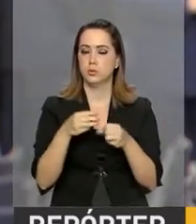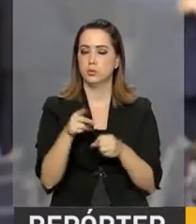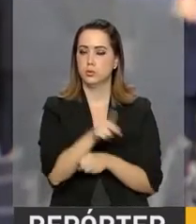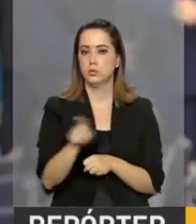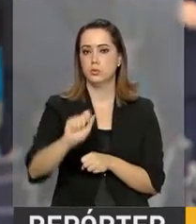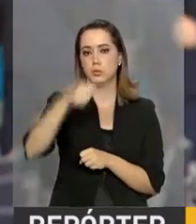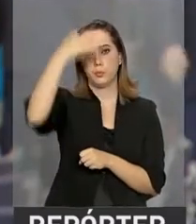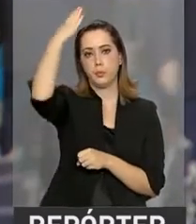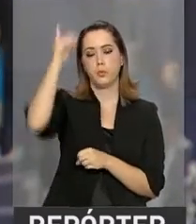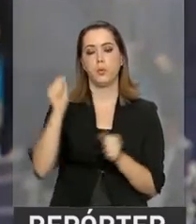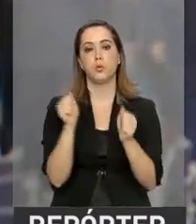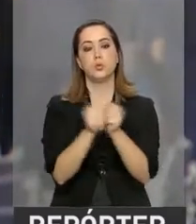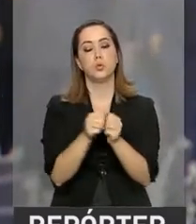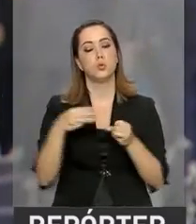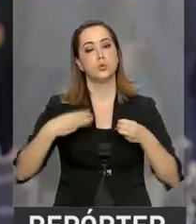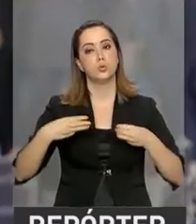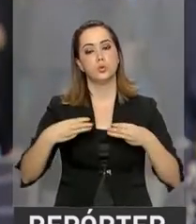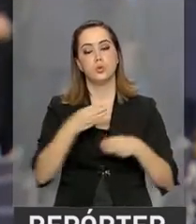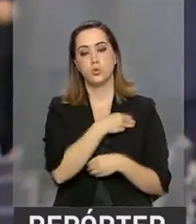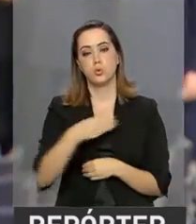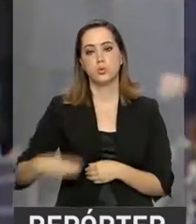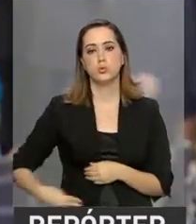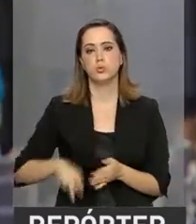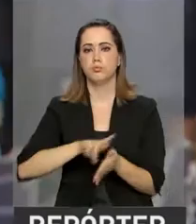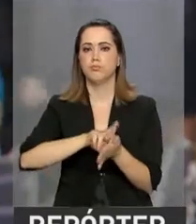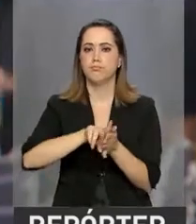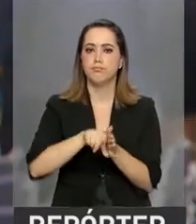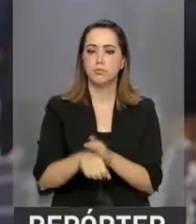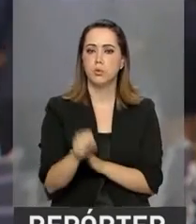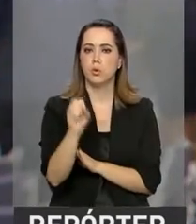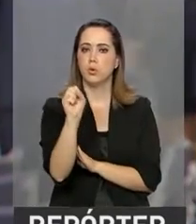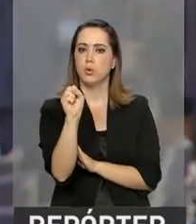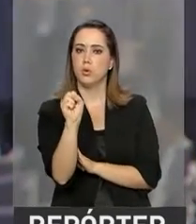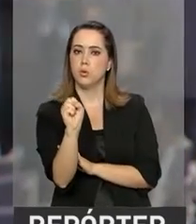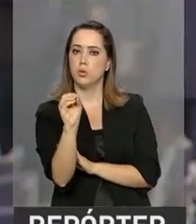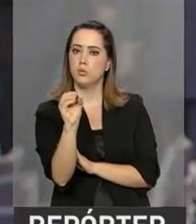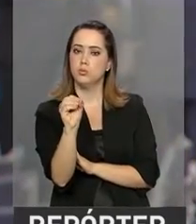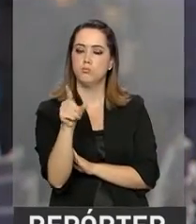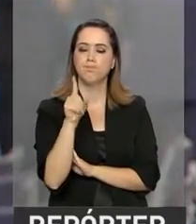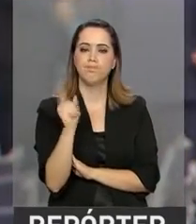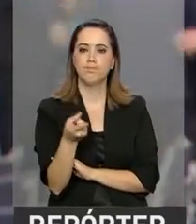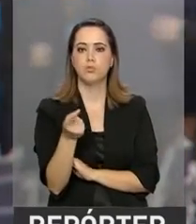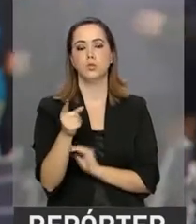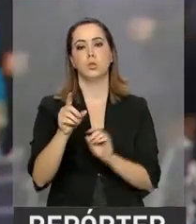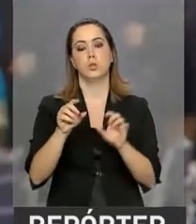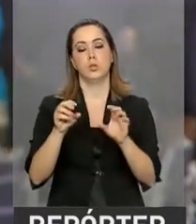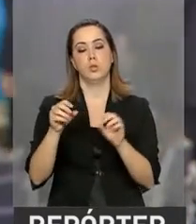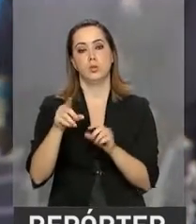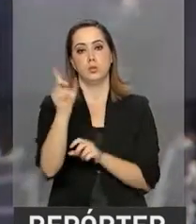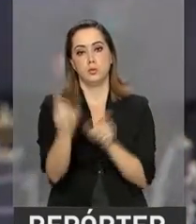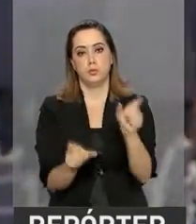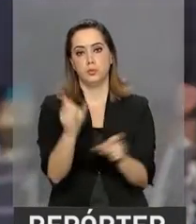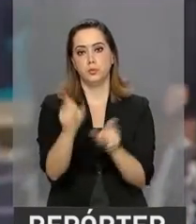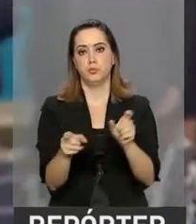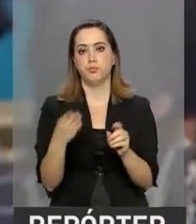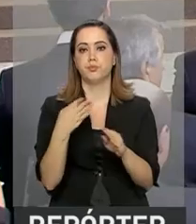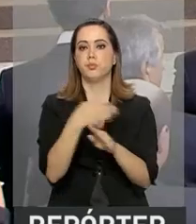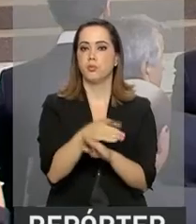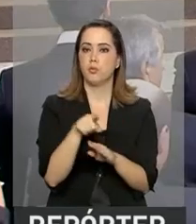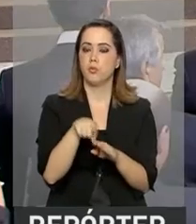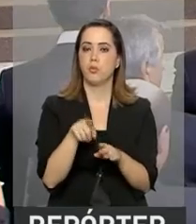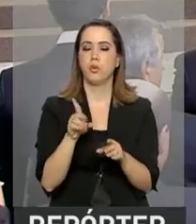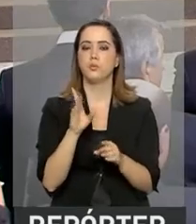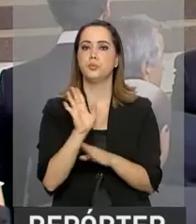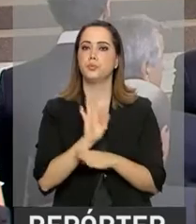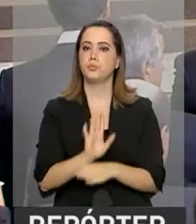800 representantes de todos os setores da construção civil eles demonstraram apoio ao governo do presidente em exercício